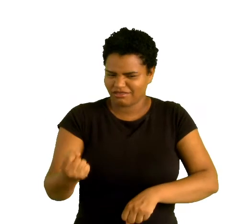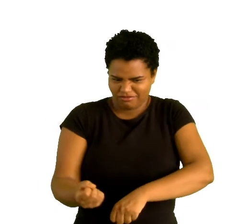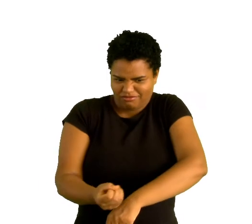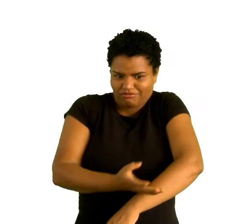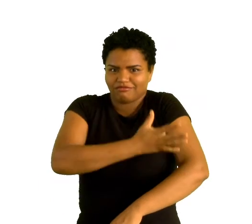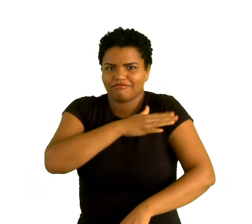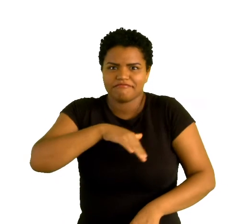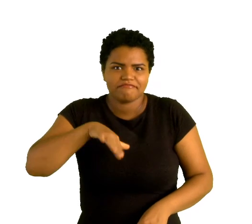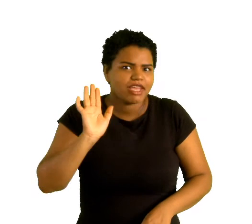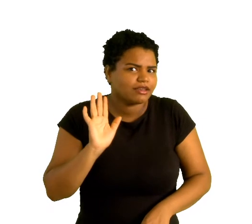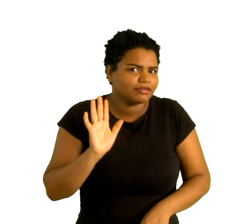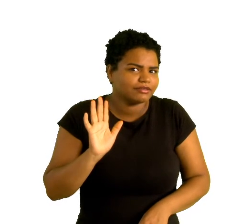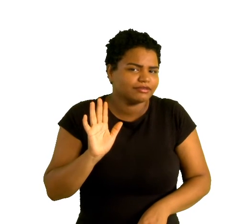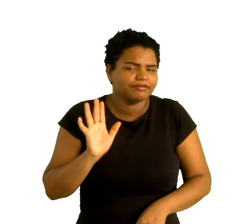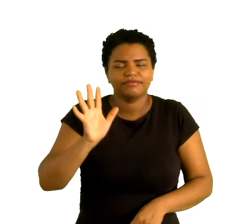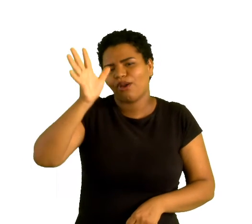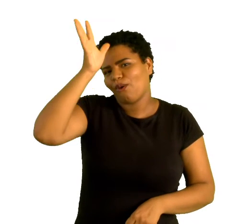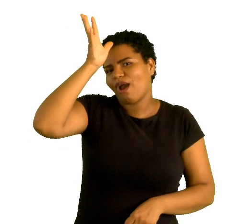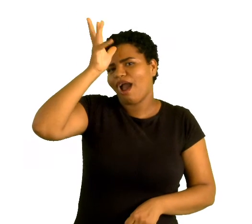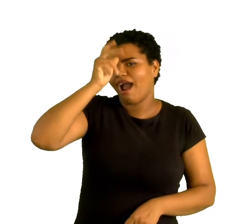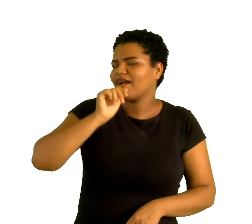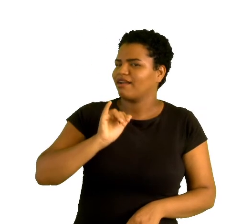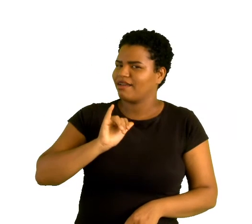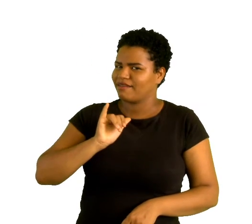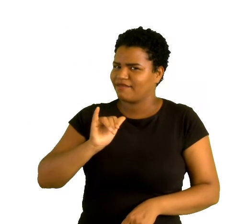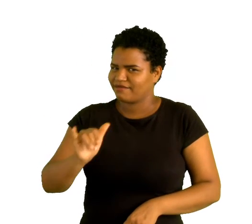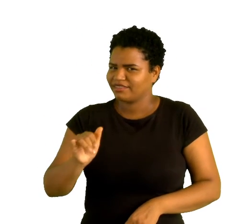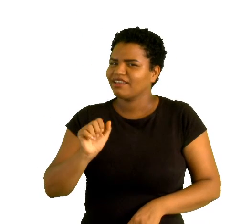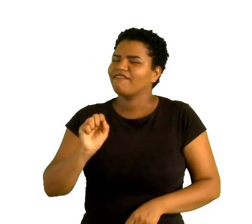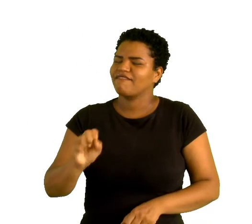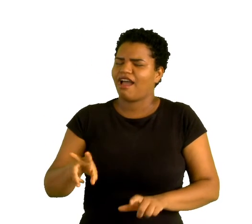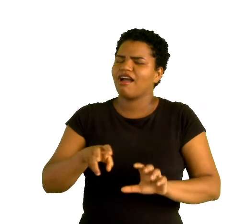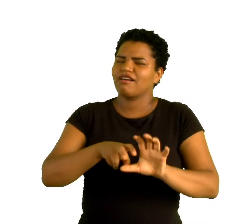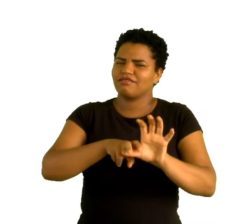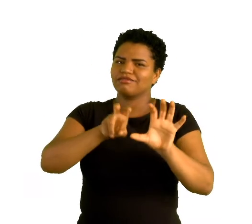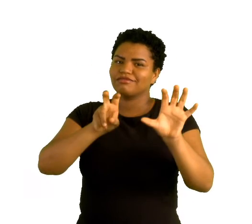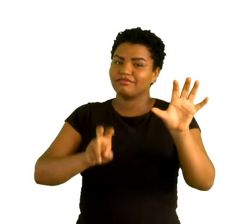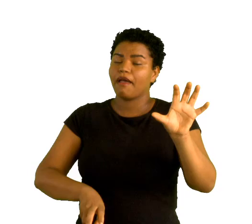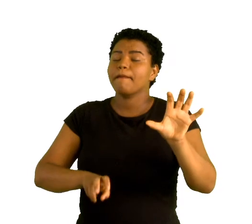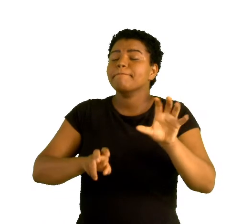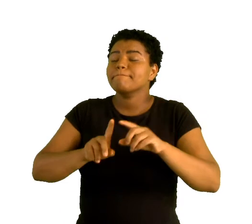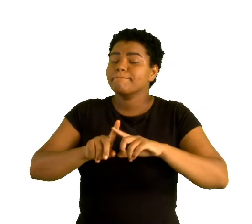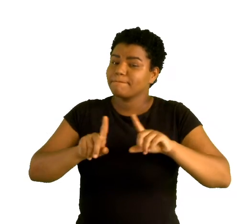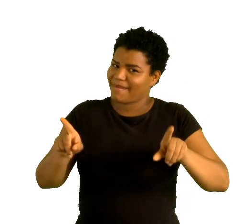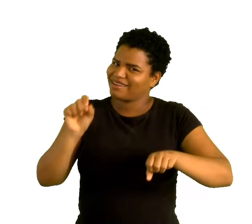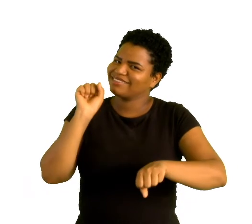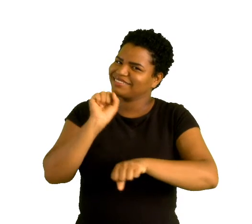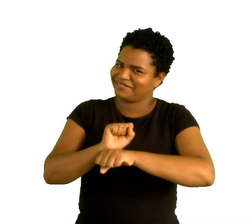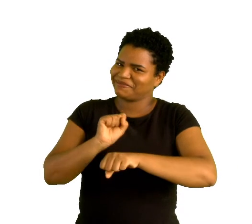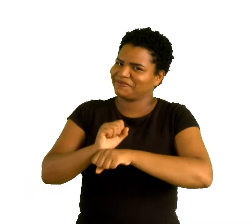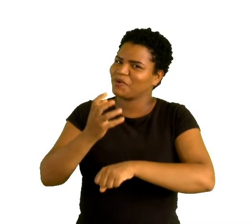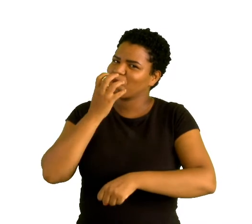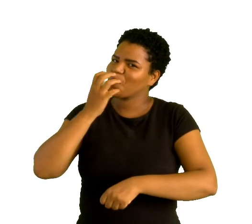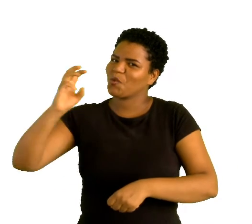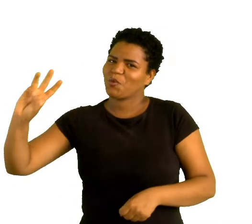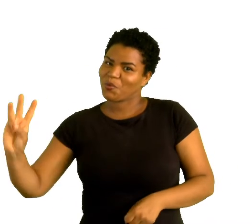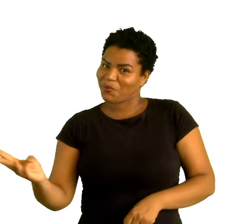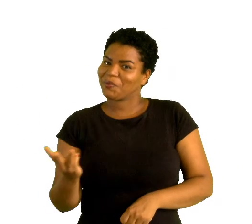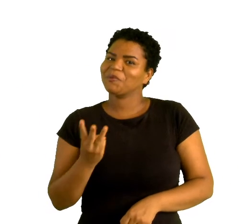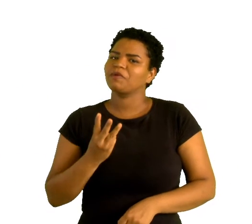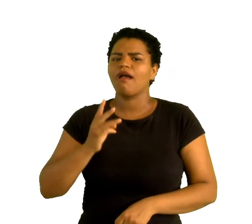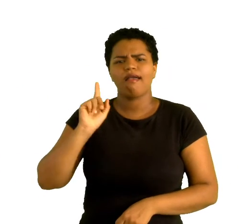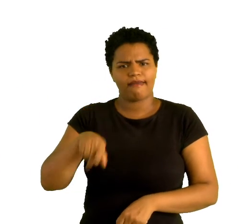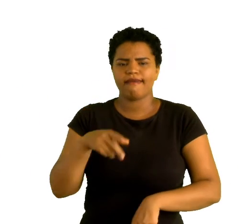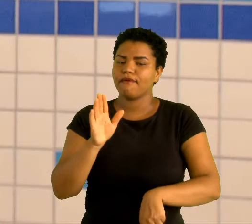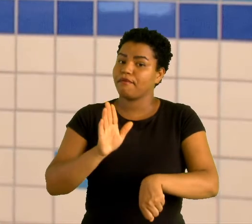emocionante? Quando o galo avisa que vai descer, mas vai esperar os cães. Esse é o momento